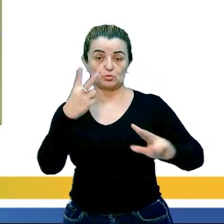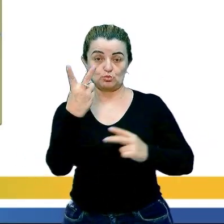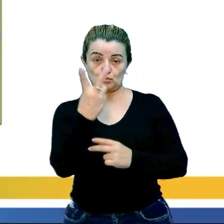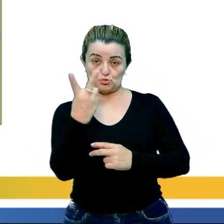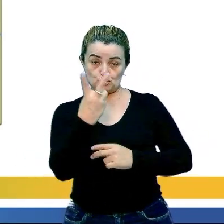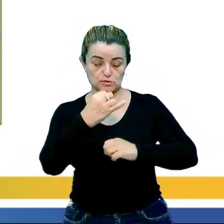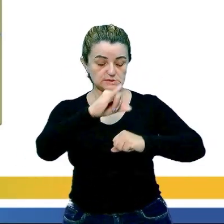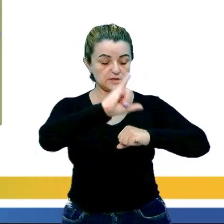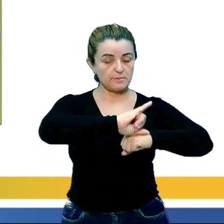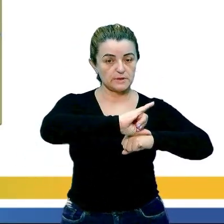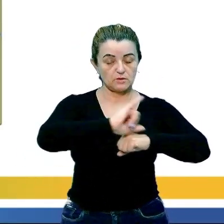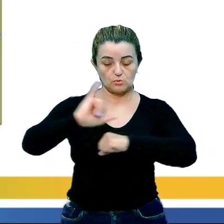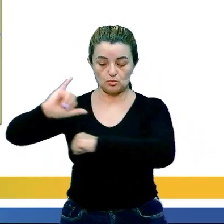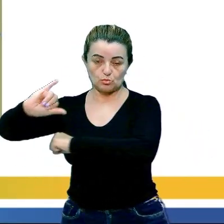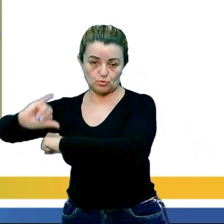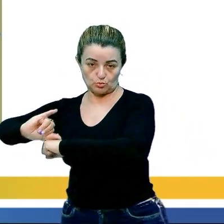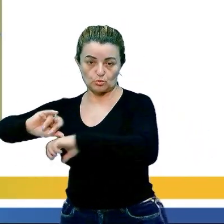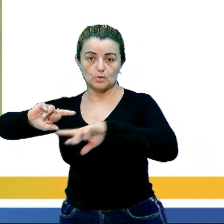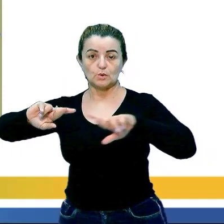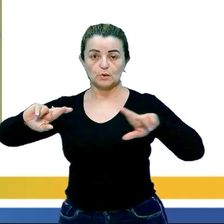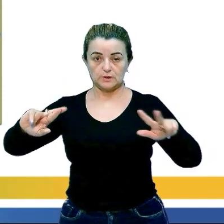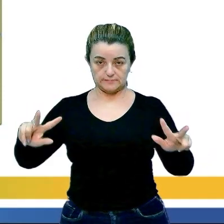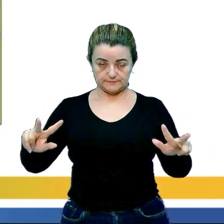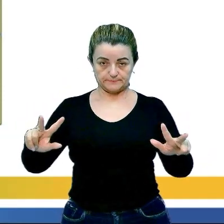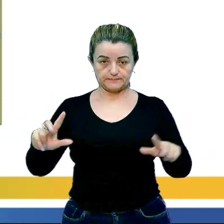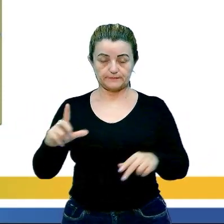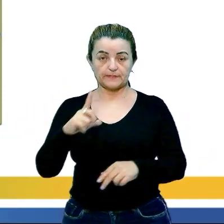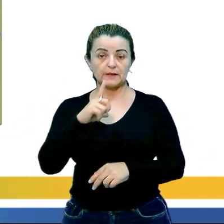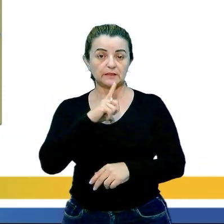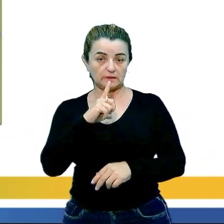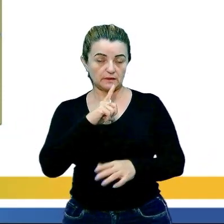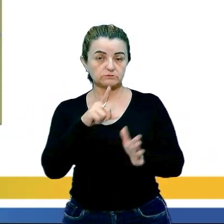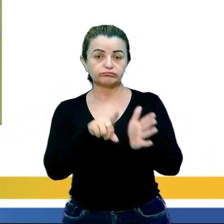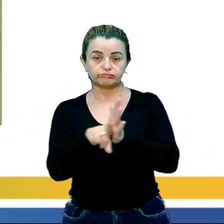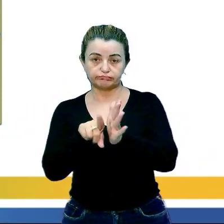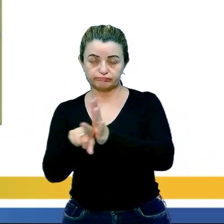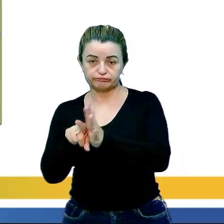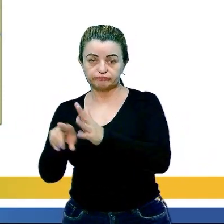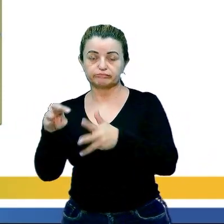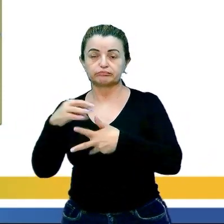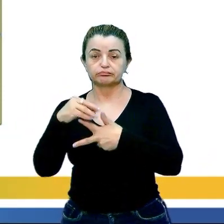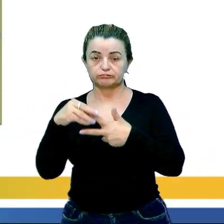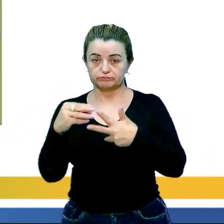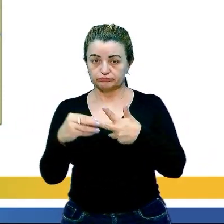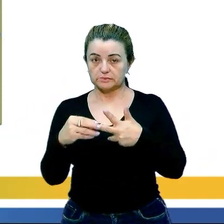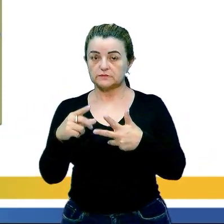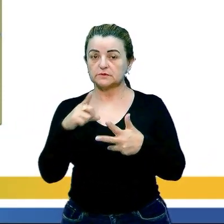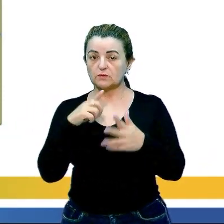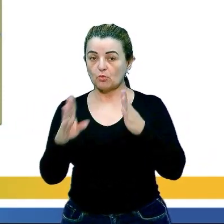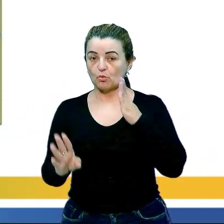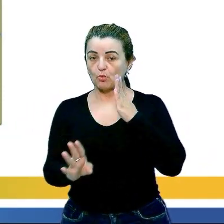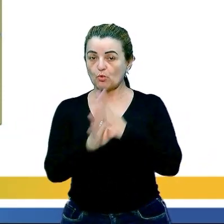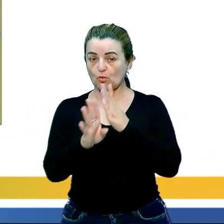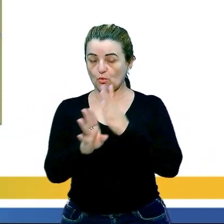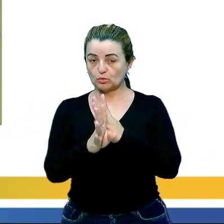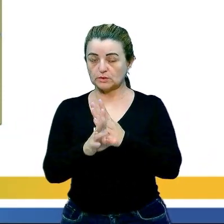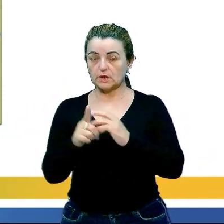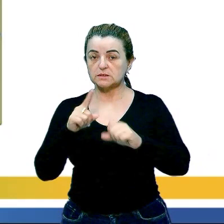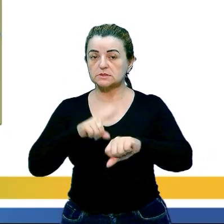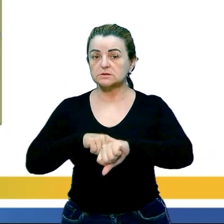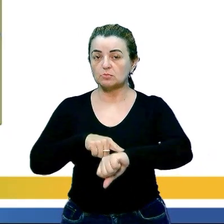ocidental e Constantinópolis. Em algumas questões do Enem vocês vão encontrar esse momento histórico, né,